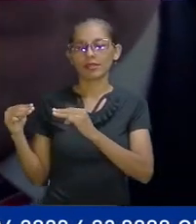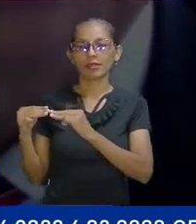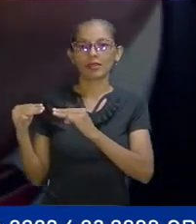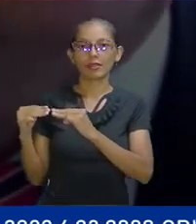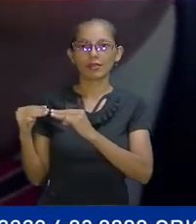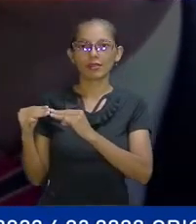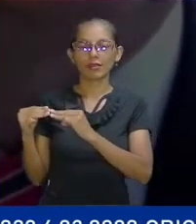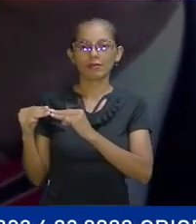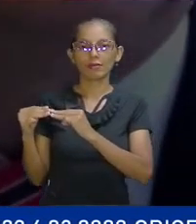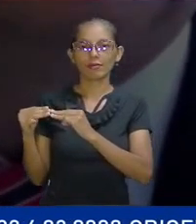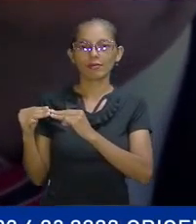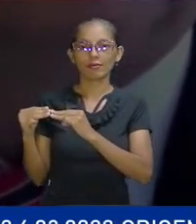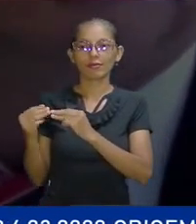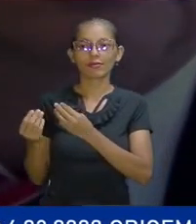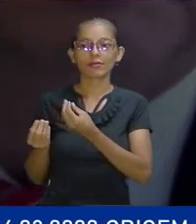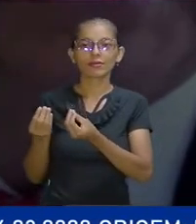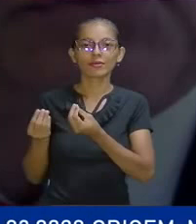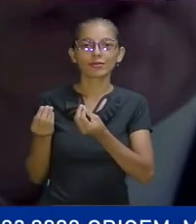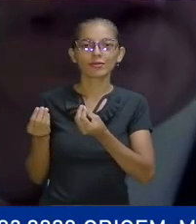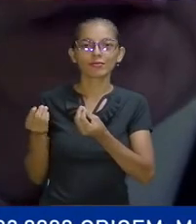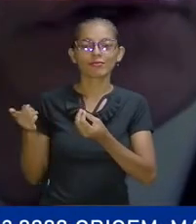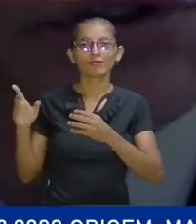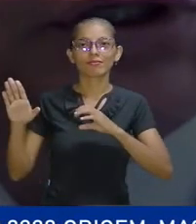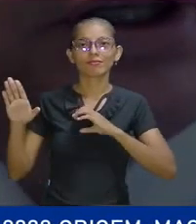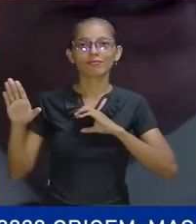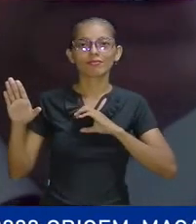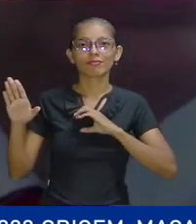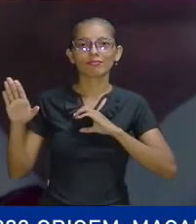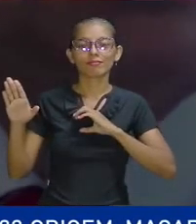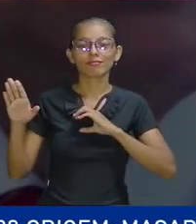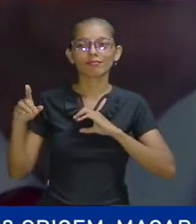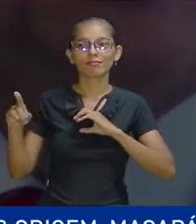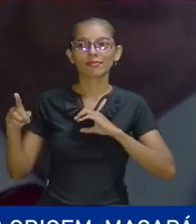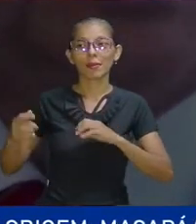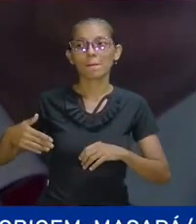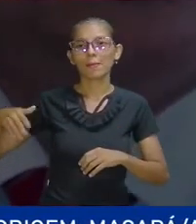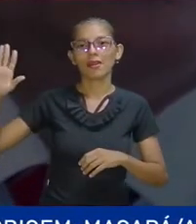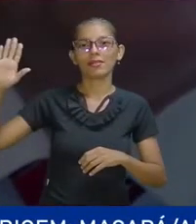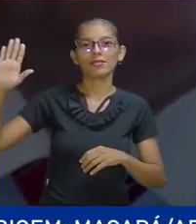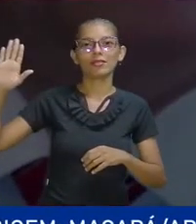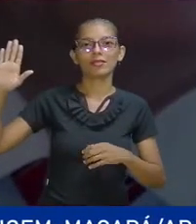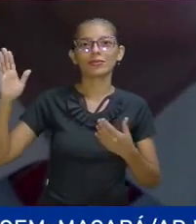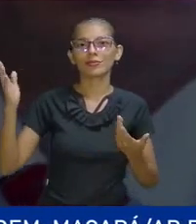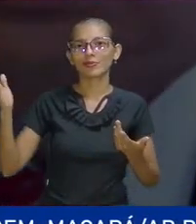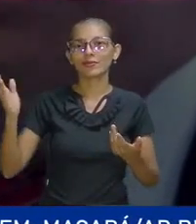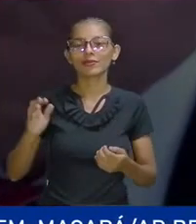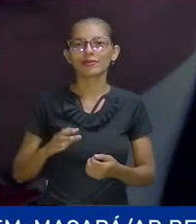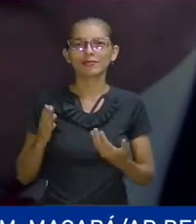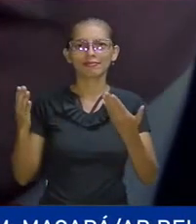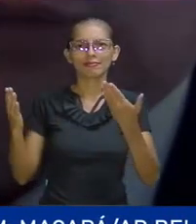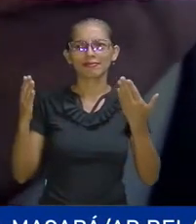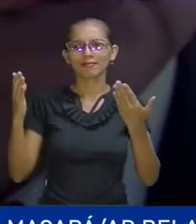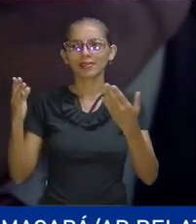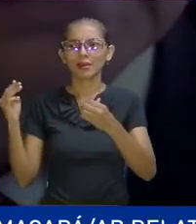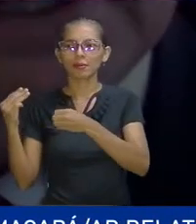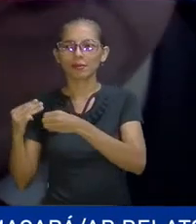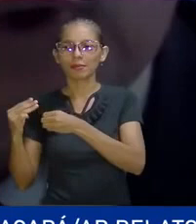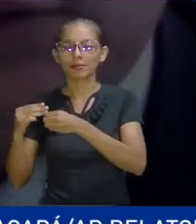a investigada Zeneide bateu o recorde, Excelências, chegando a